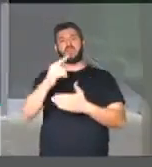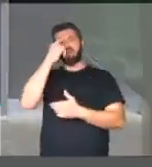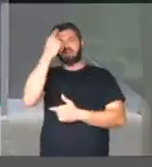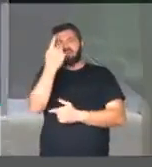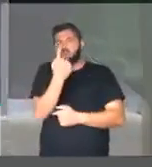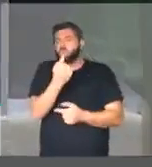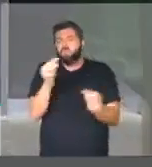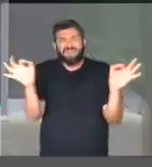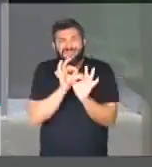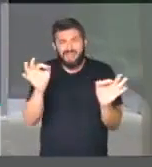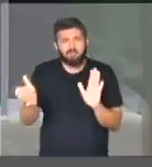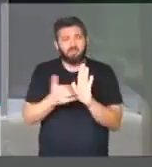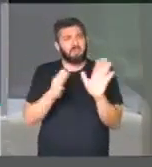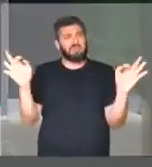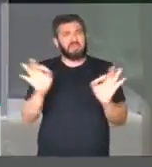nenhuma proposta?